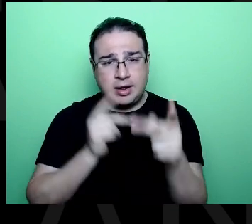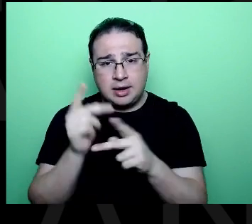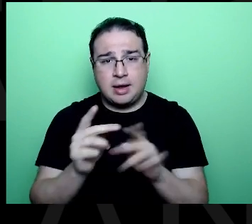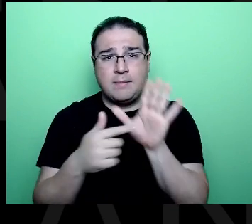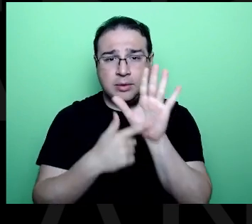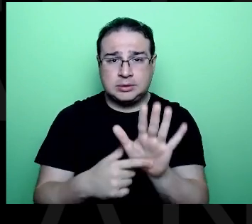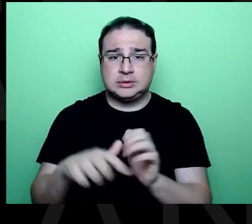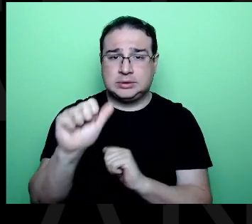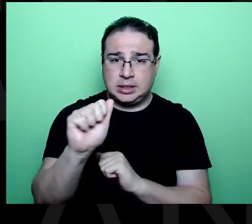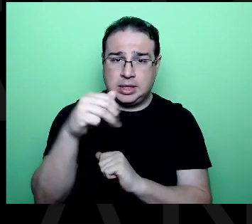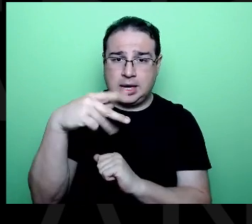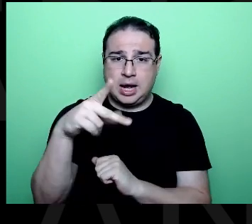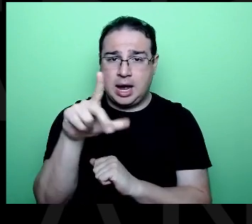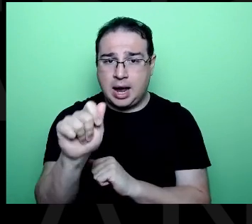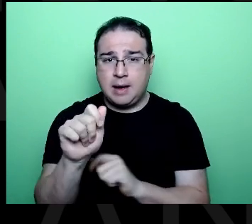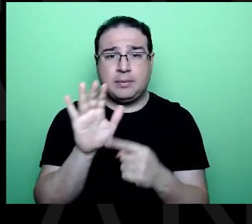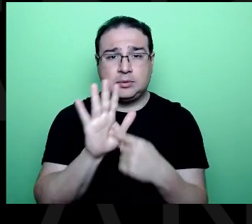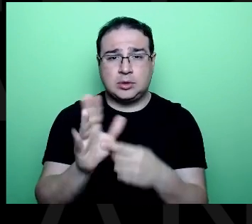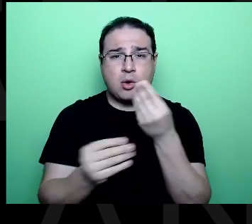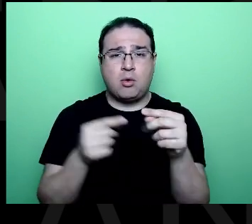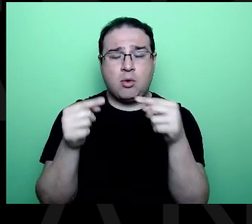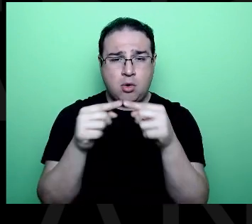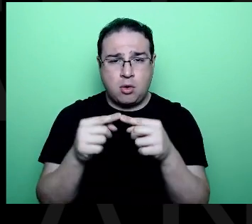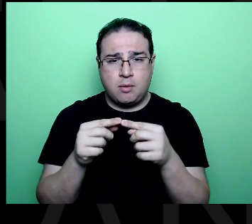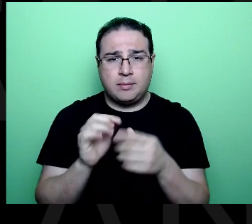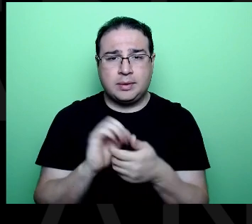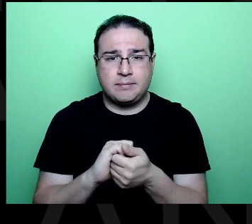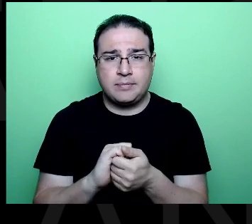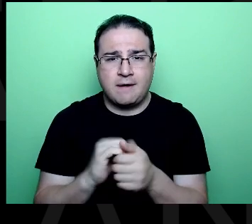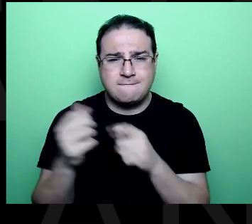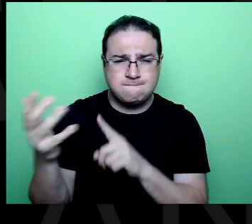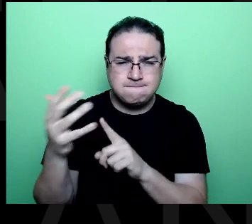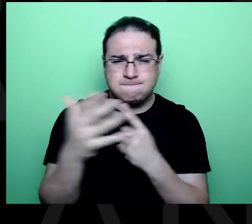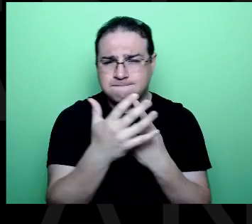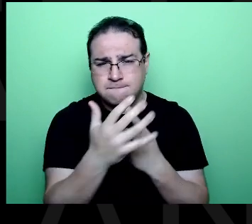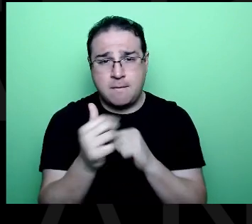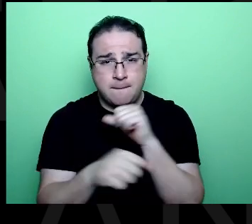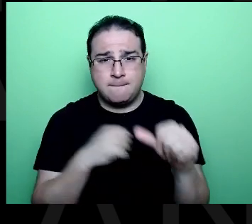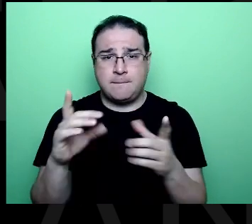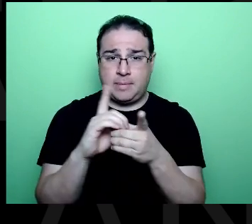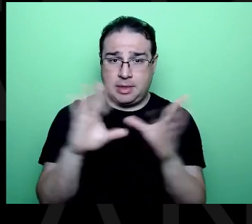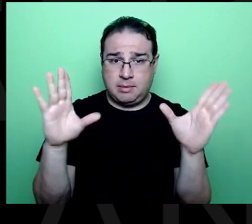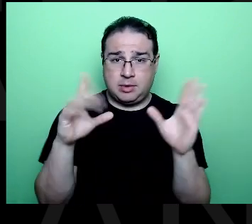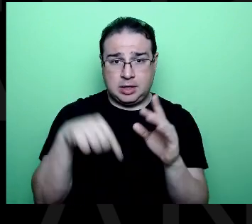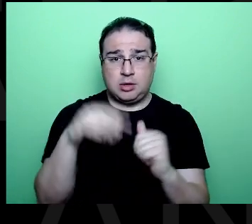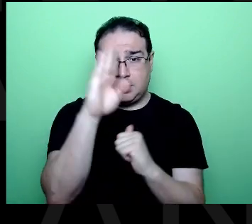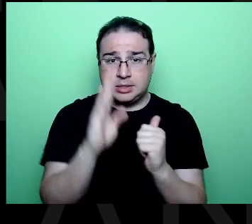se encontrar, para falar sobre a Frente Ampla, sobre uma pressão pela redemocratização